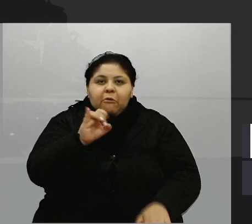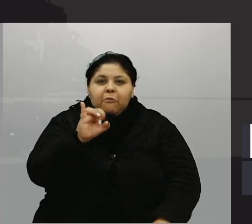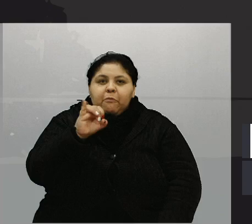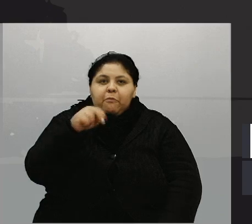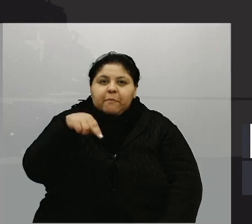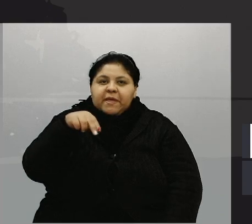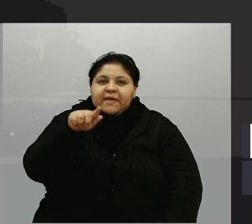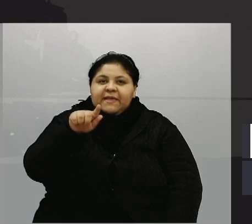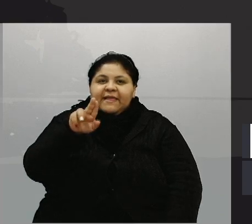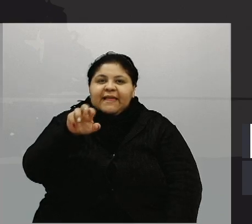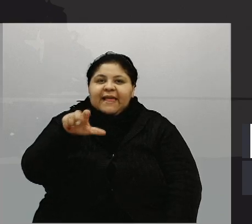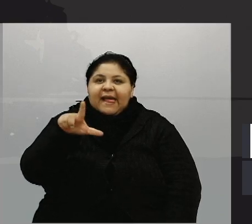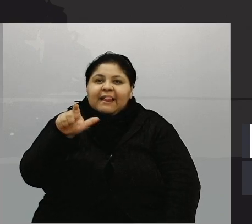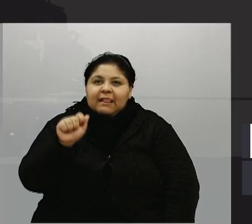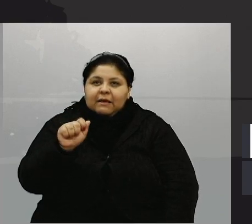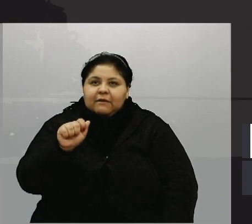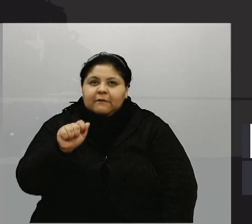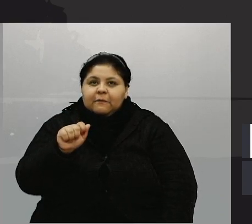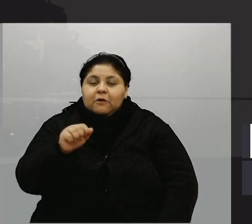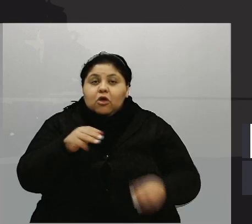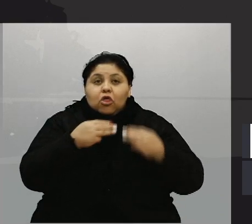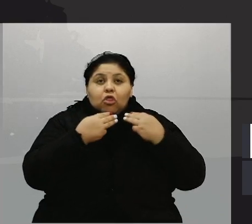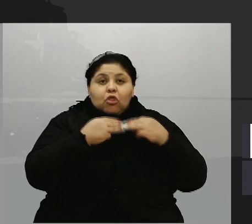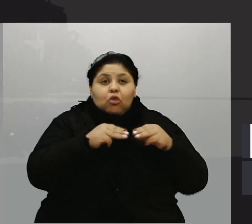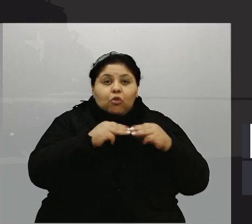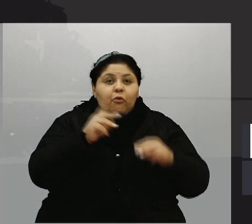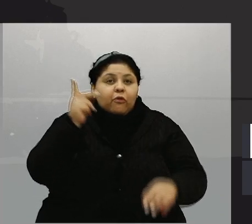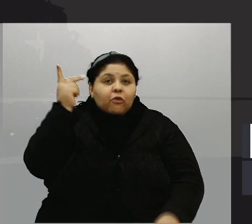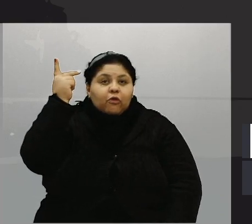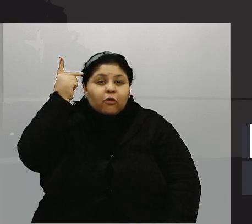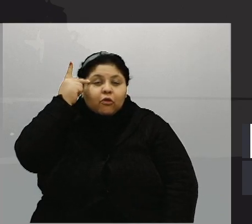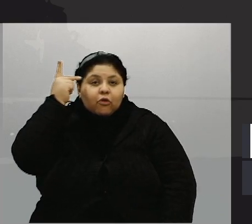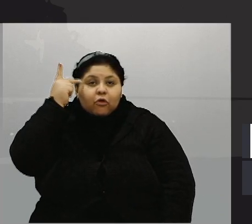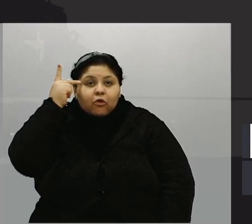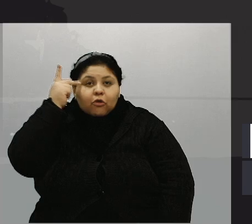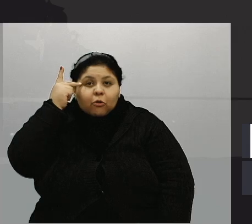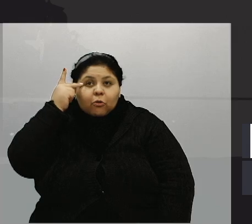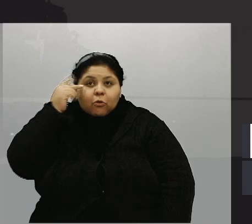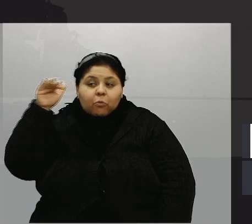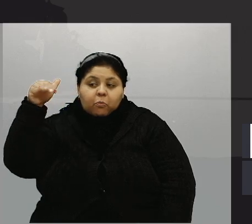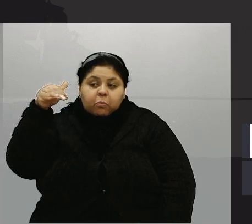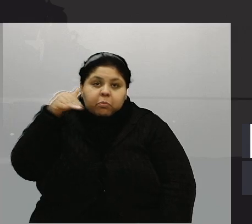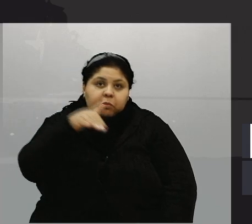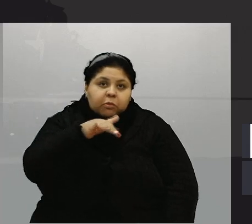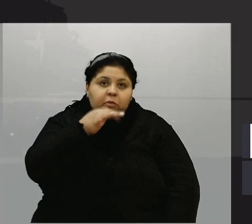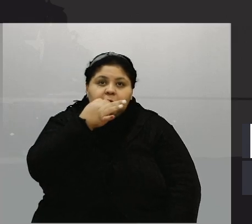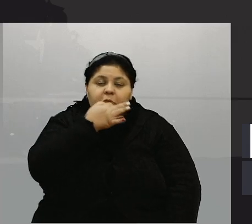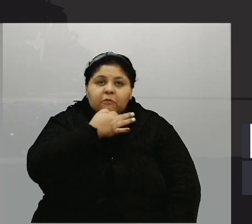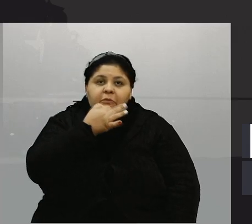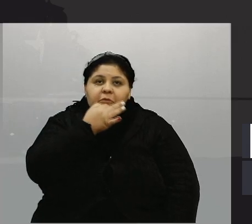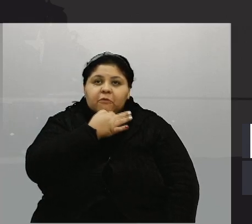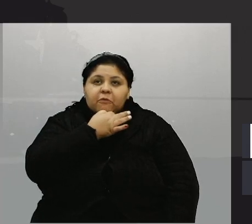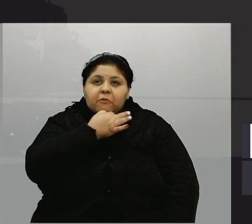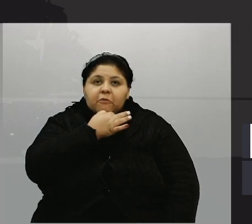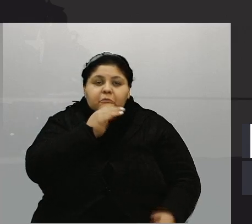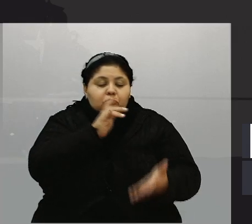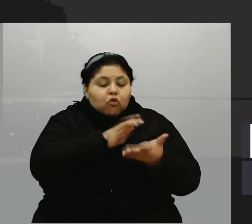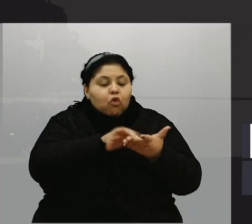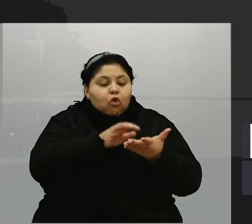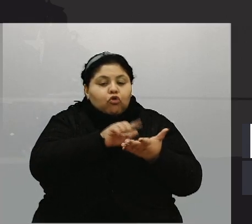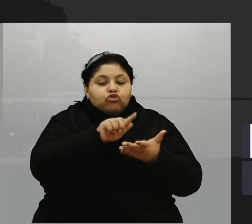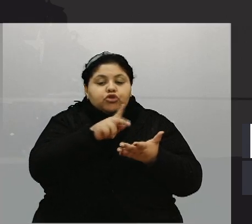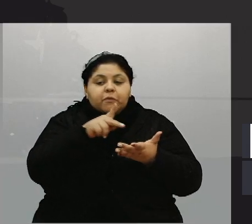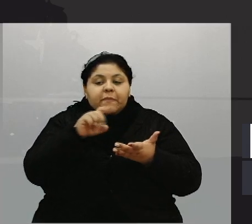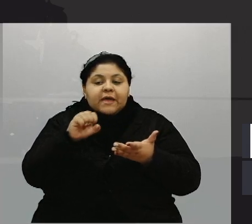vou repetir. Um caminhoneiro de São Paulo desceu para cá e botou no GPS para vir a Caxias. E